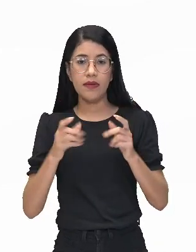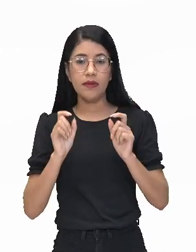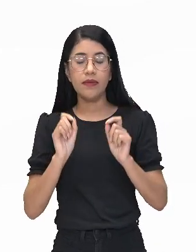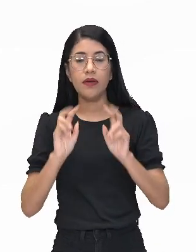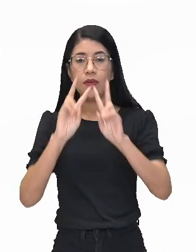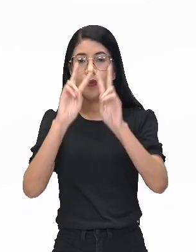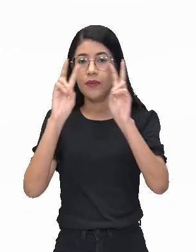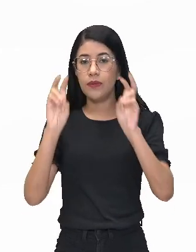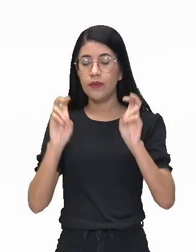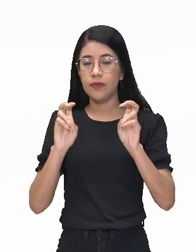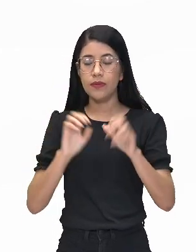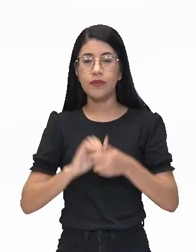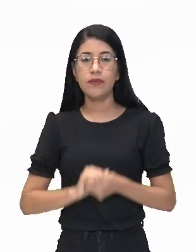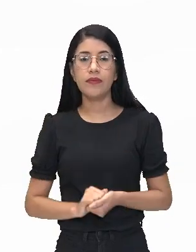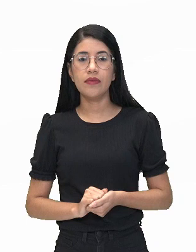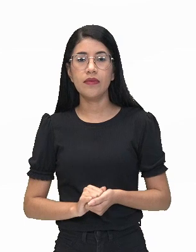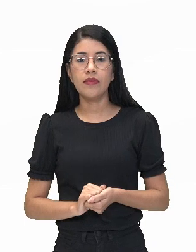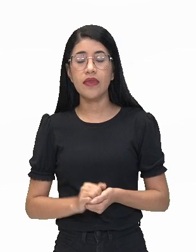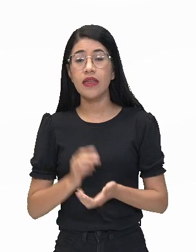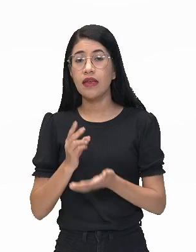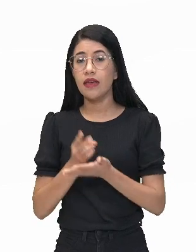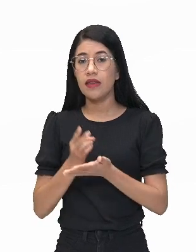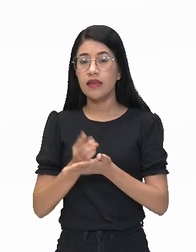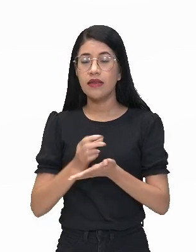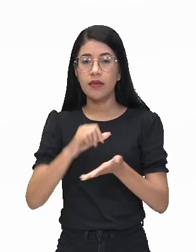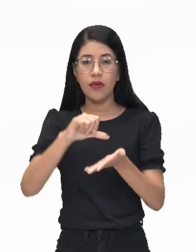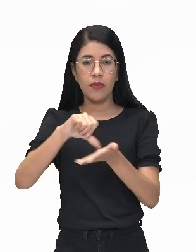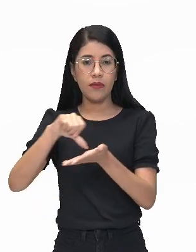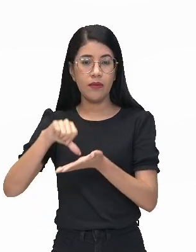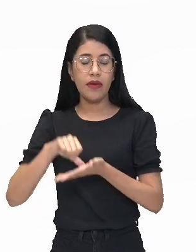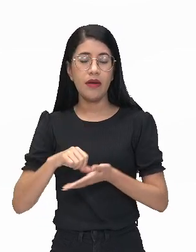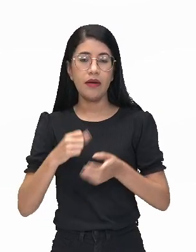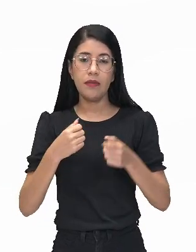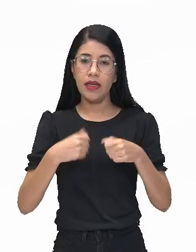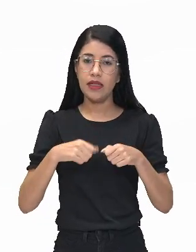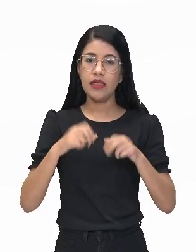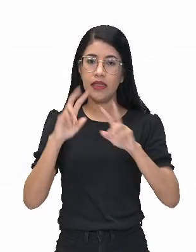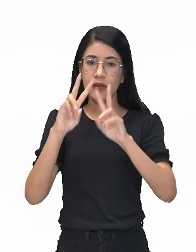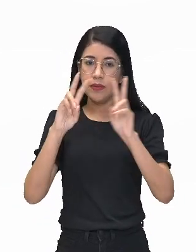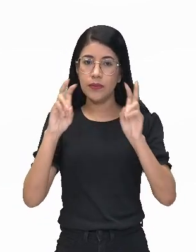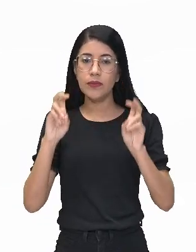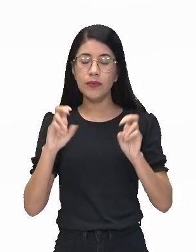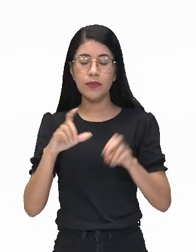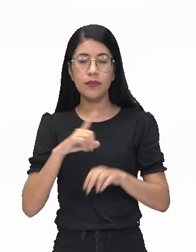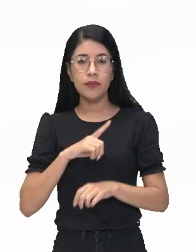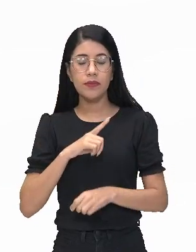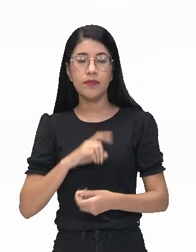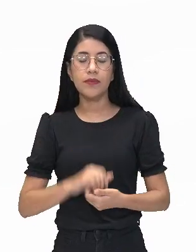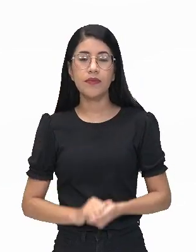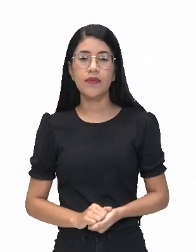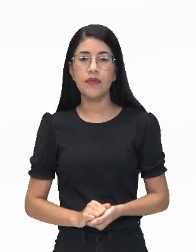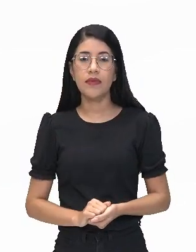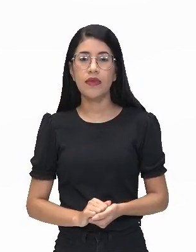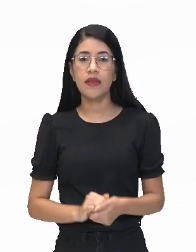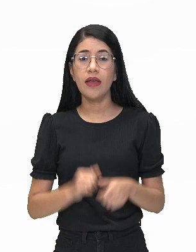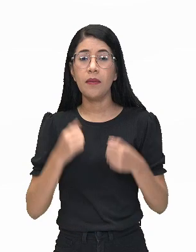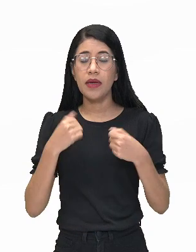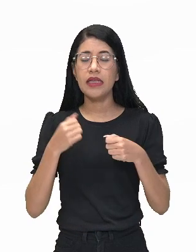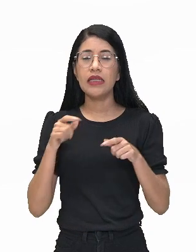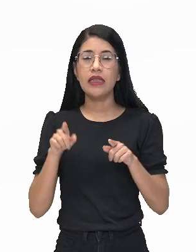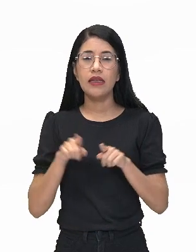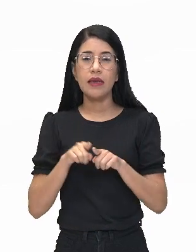né? Nós falamos que todos os mapas têm que ter um título. Ele tem que ser